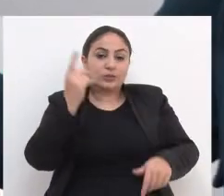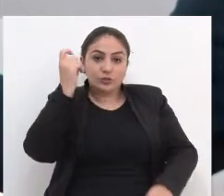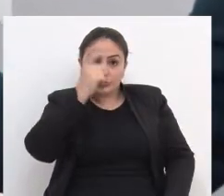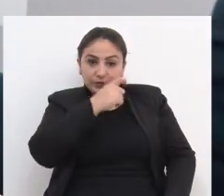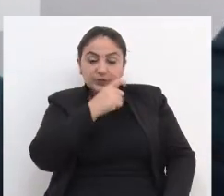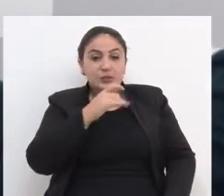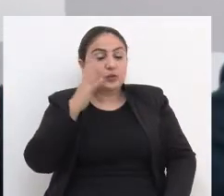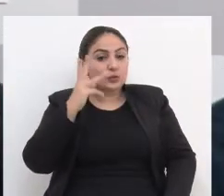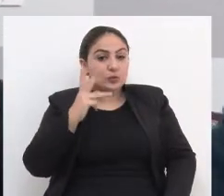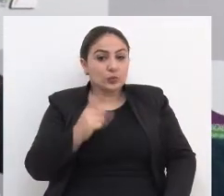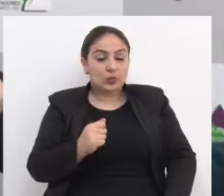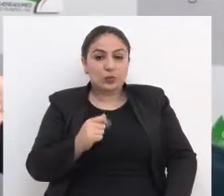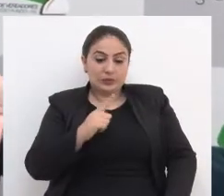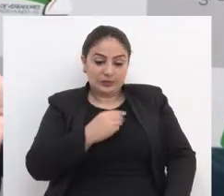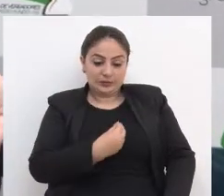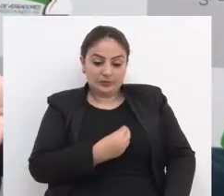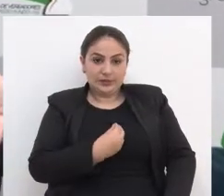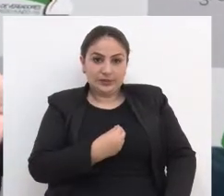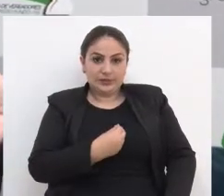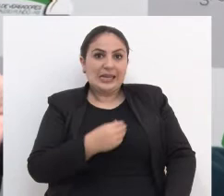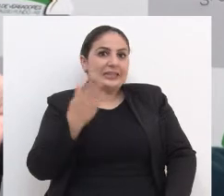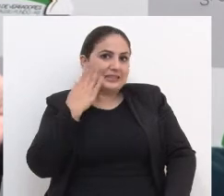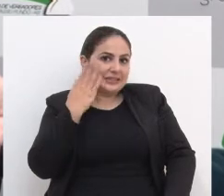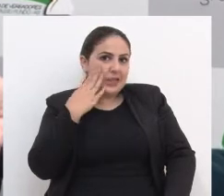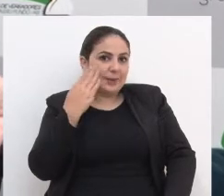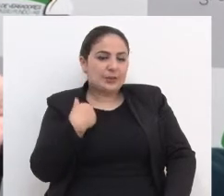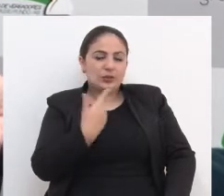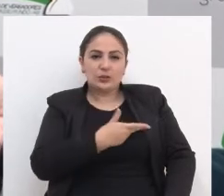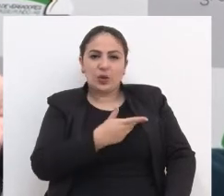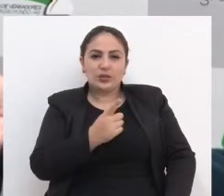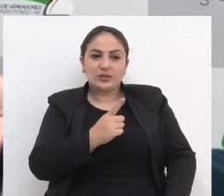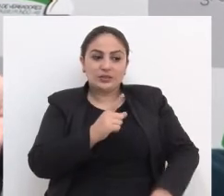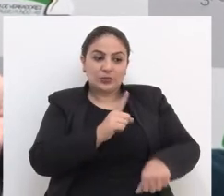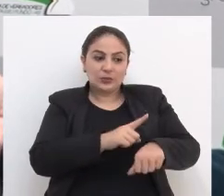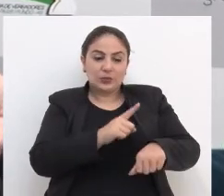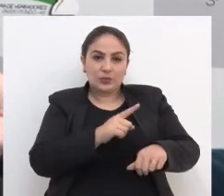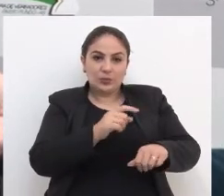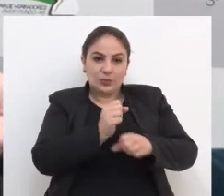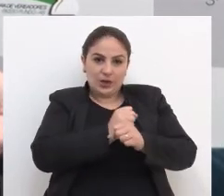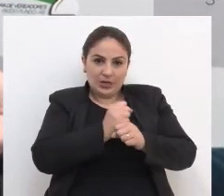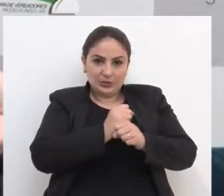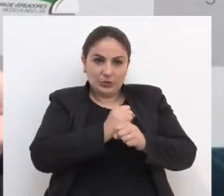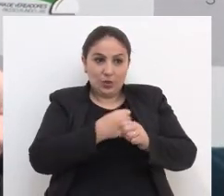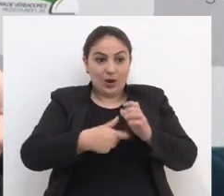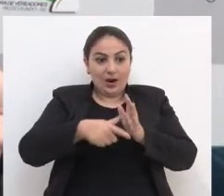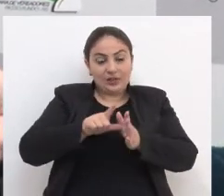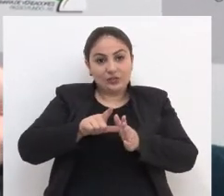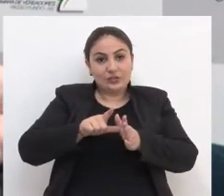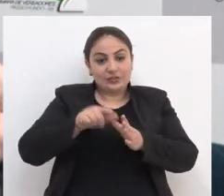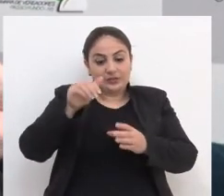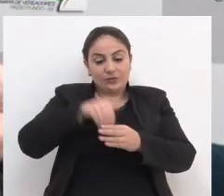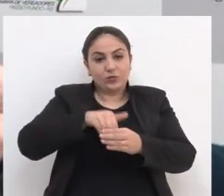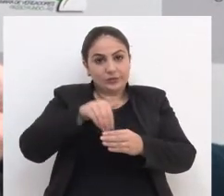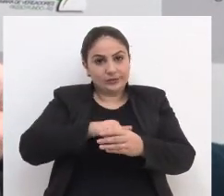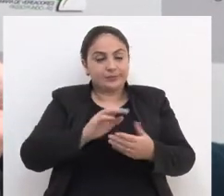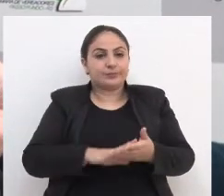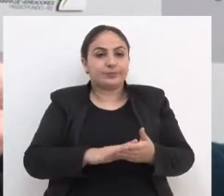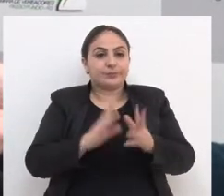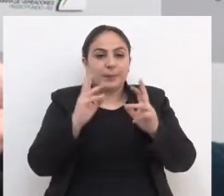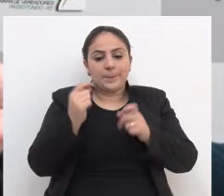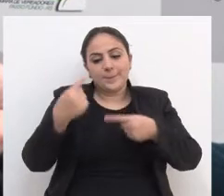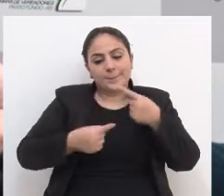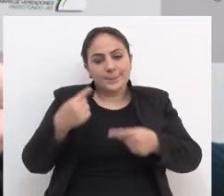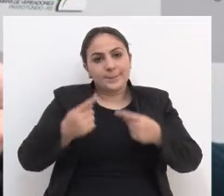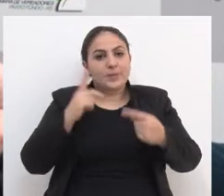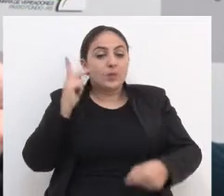né, que todos que estão nos assistindo sabem disso. Nós estamos num ano pré-eleitoral. As questões políticas, as discussões em termos políticos,